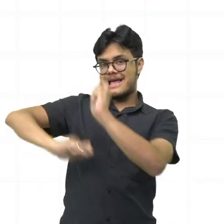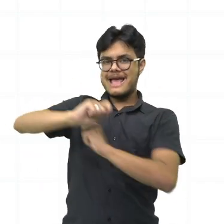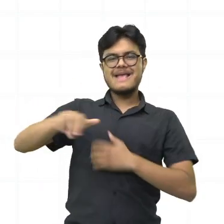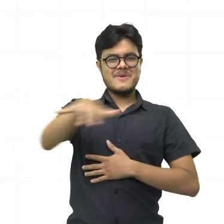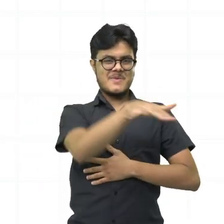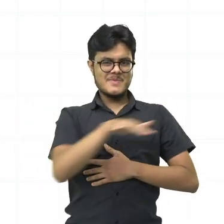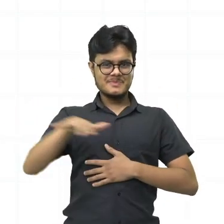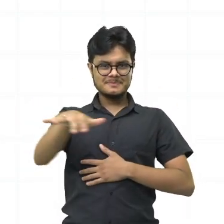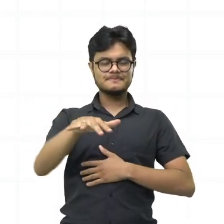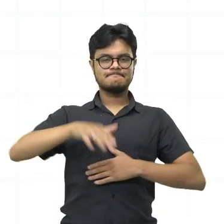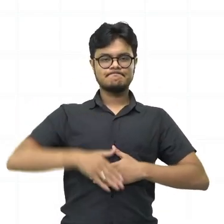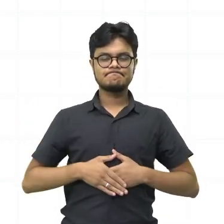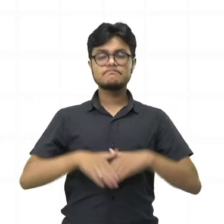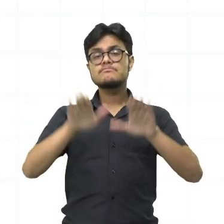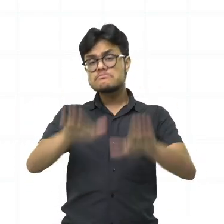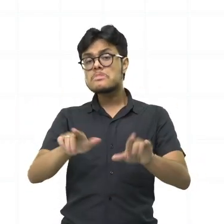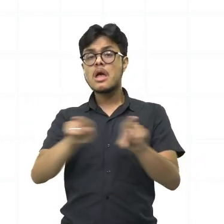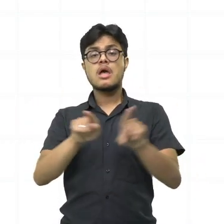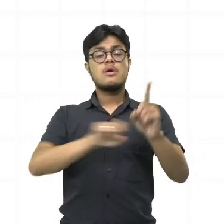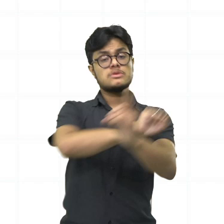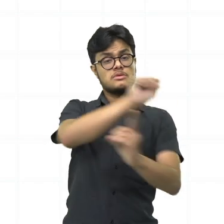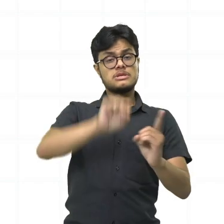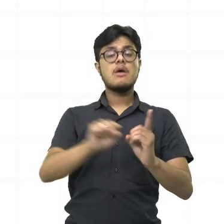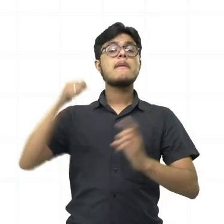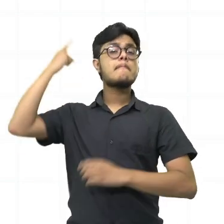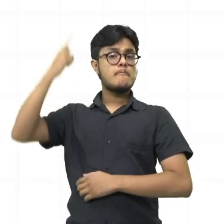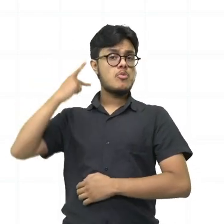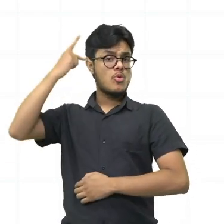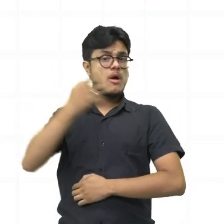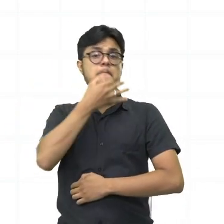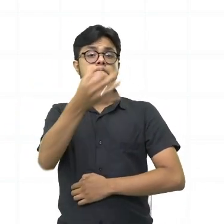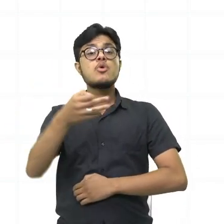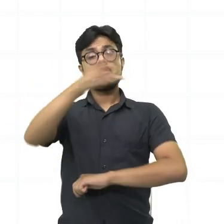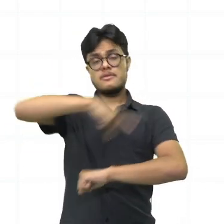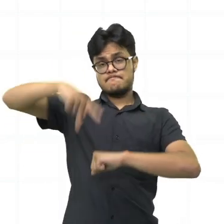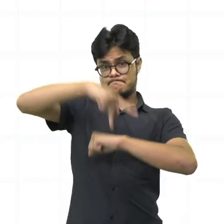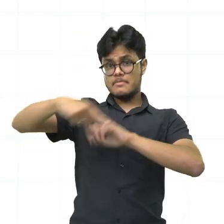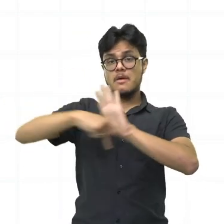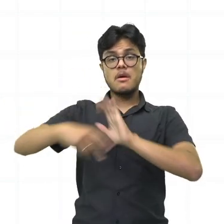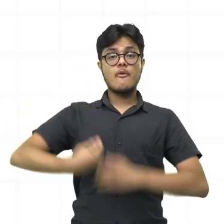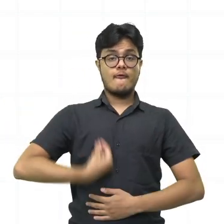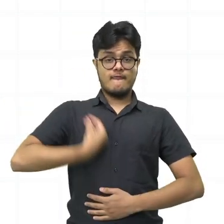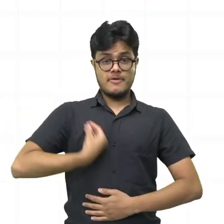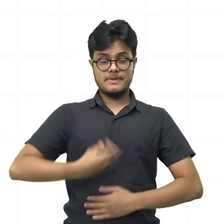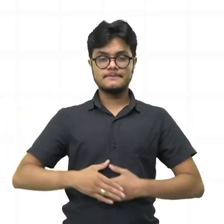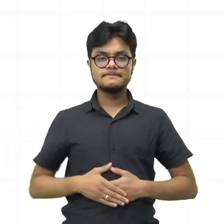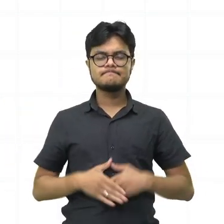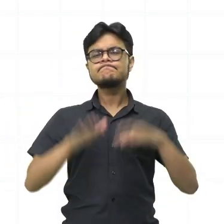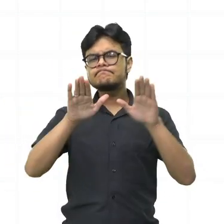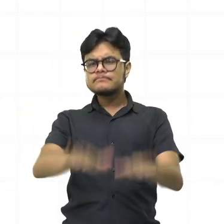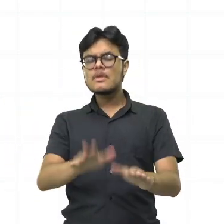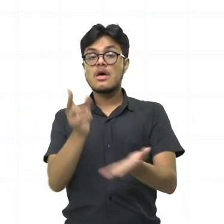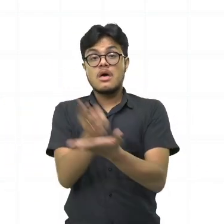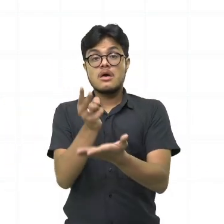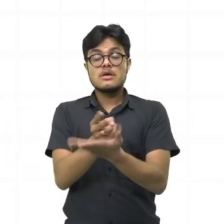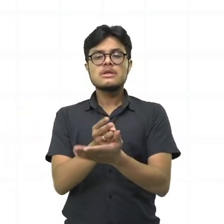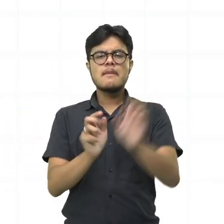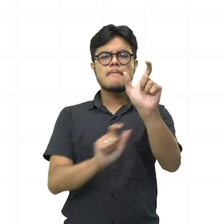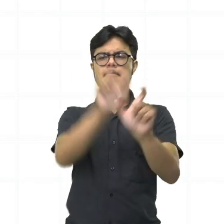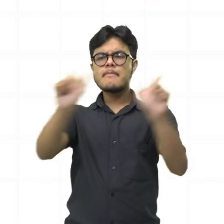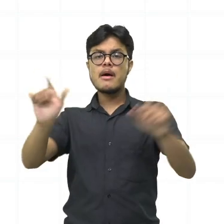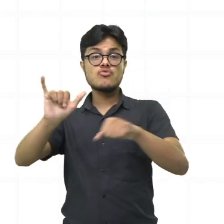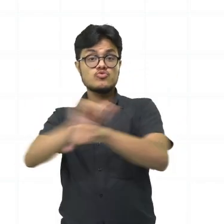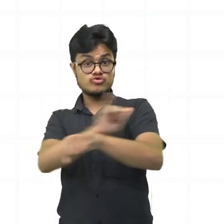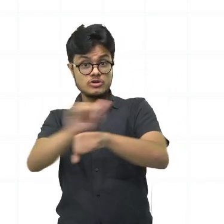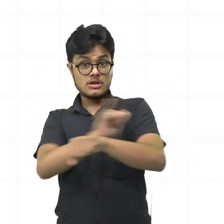econômica, tá? Social ou política do país e apelam tanto a